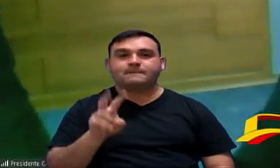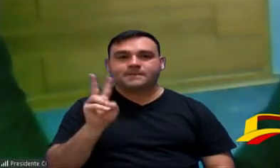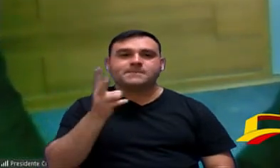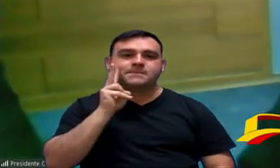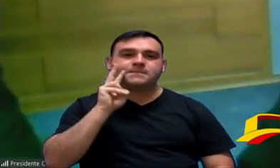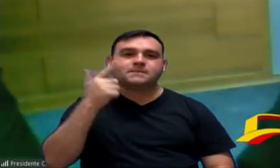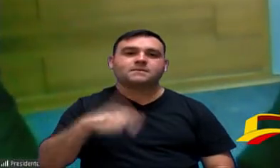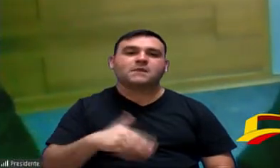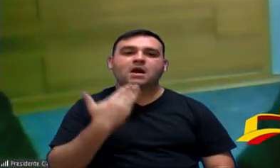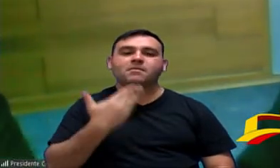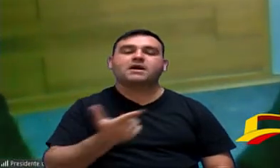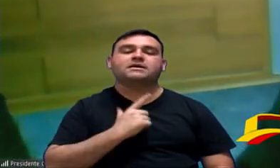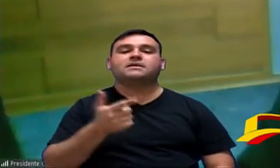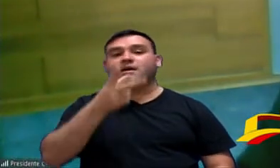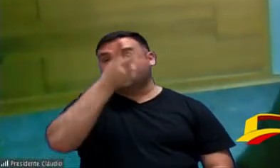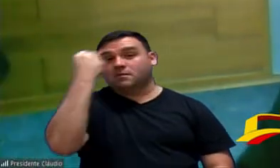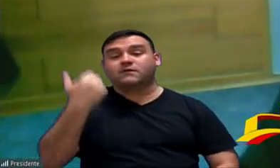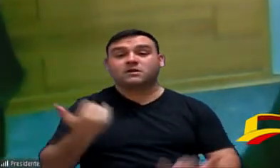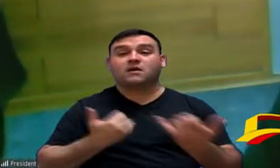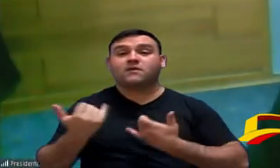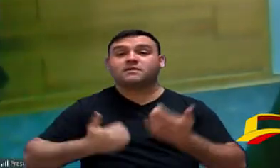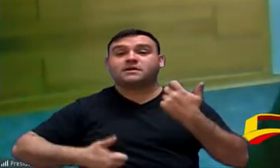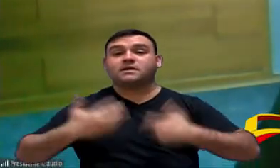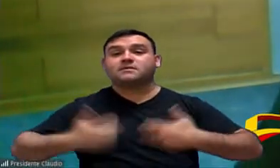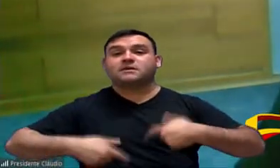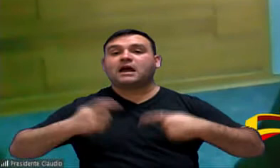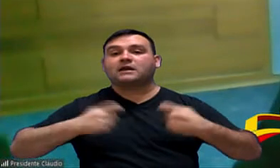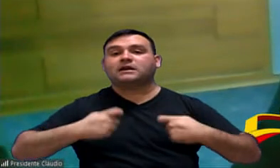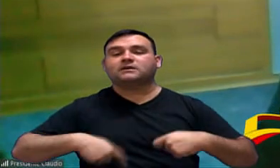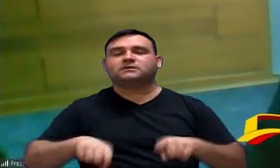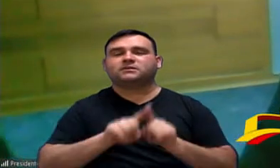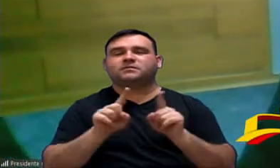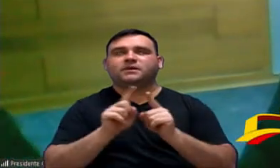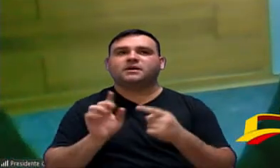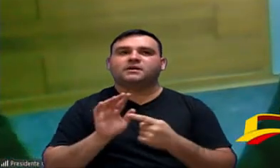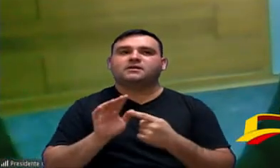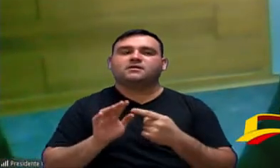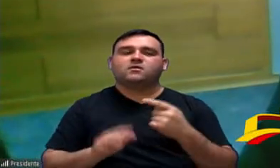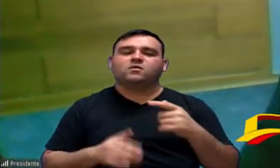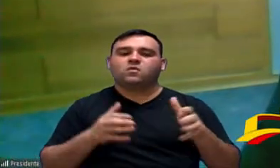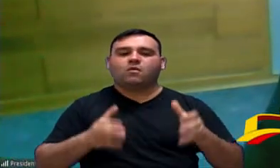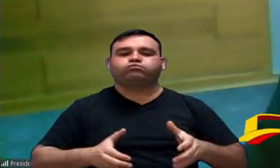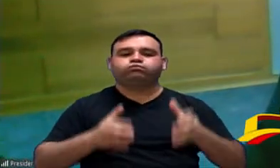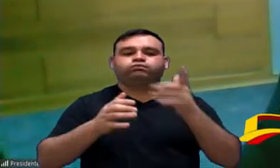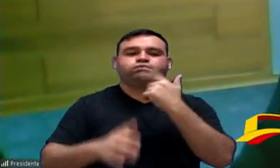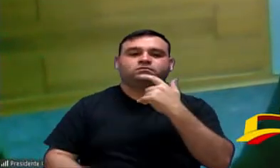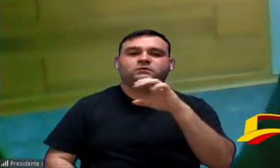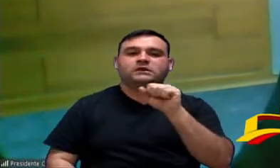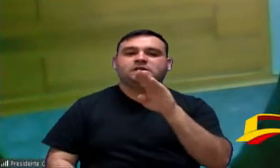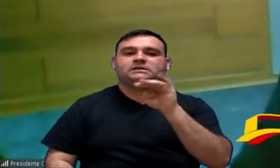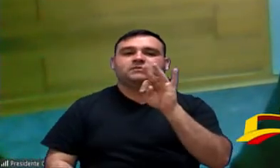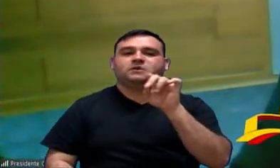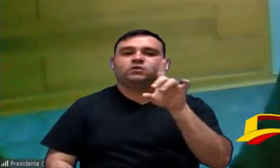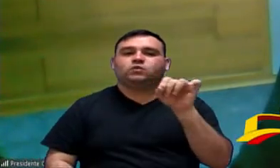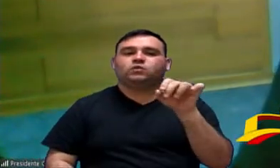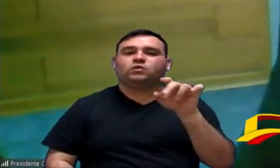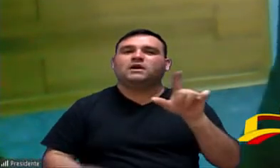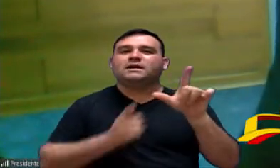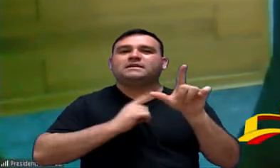do Cachorrão, solicitando do Executivo informações sobre a possibilidade de fornecer o Pedro Sabe Tudo para o NITEM,